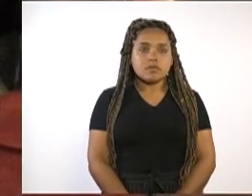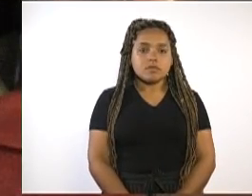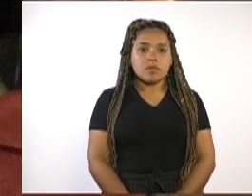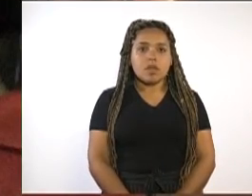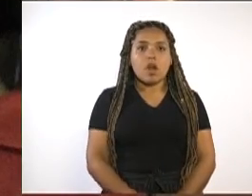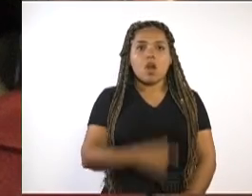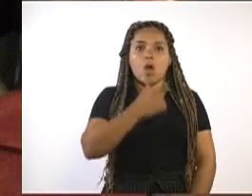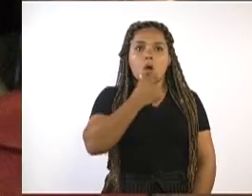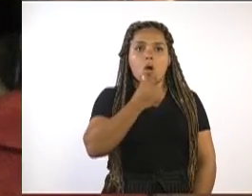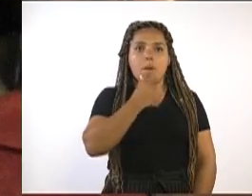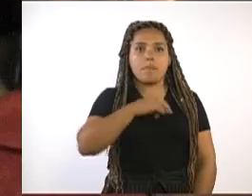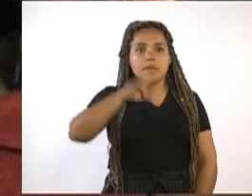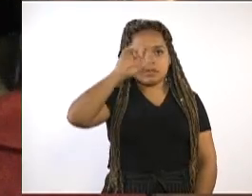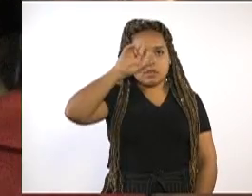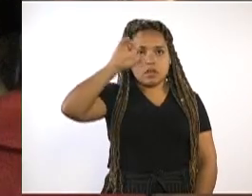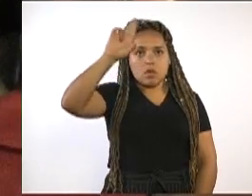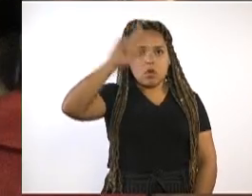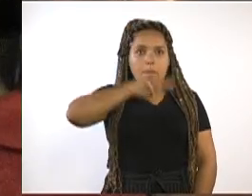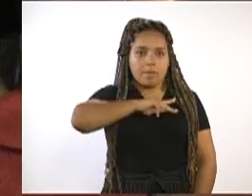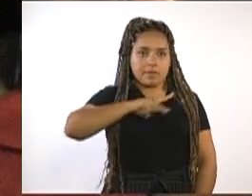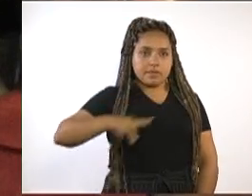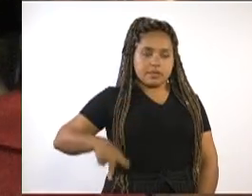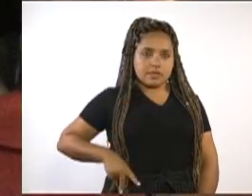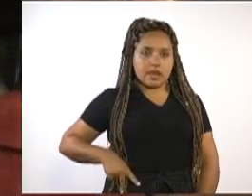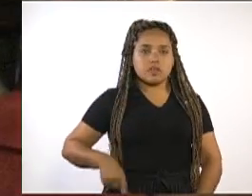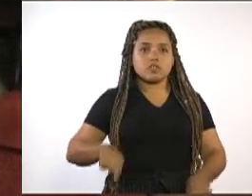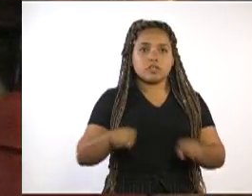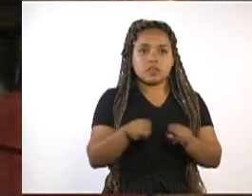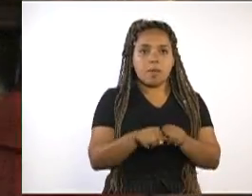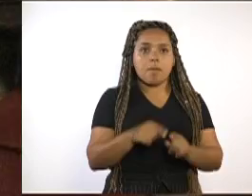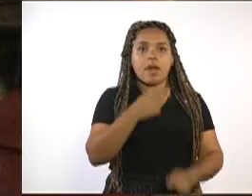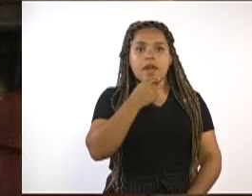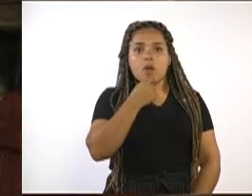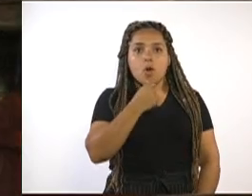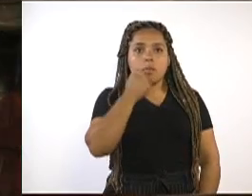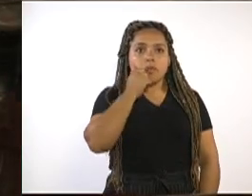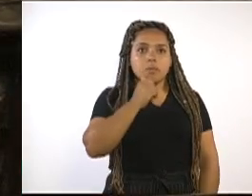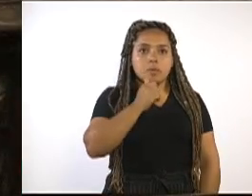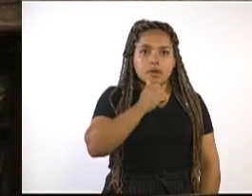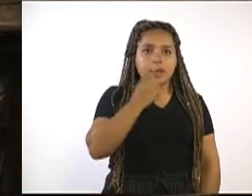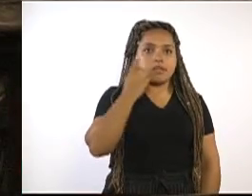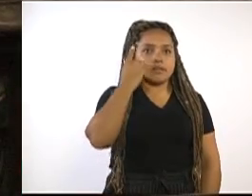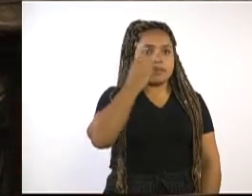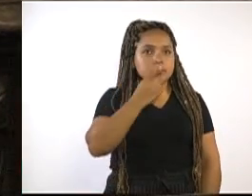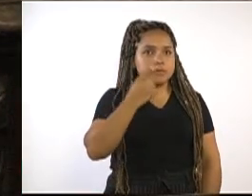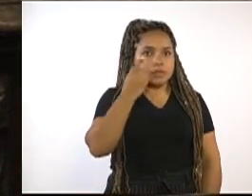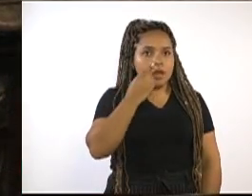Senhor presidente, senhores deputados, senhores